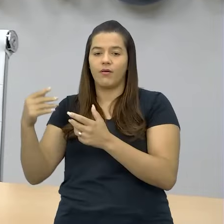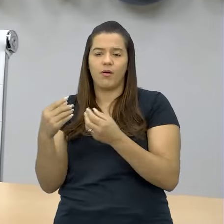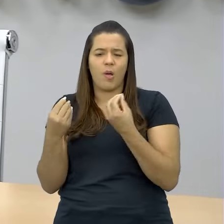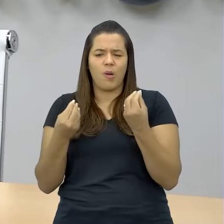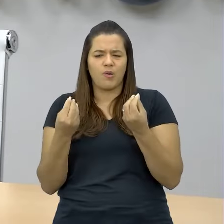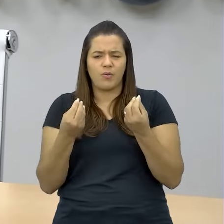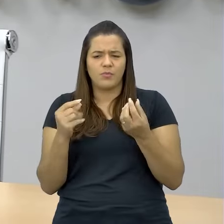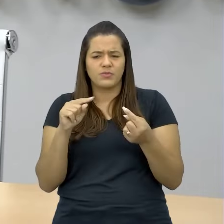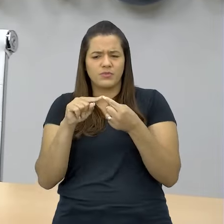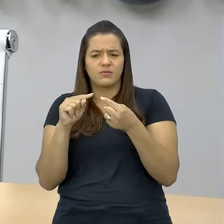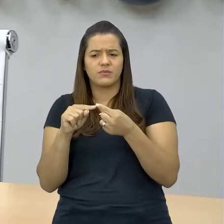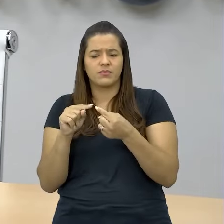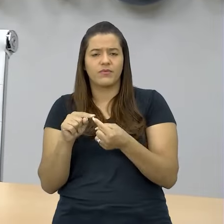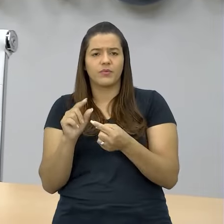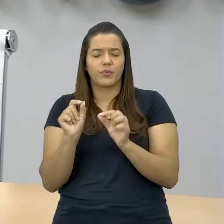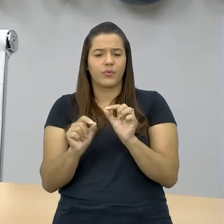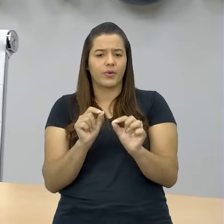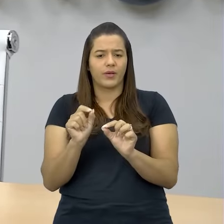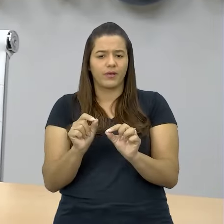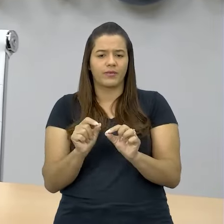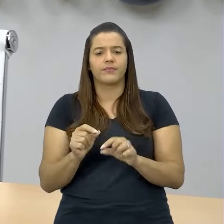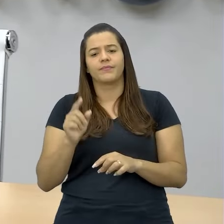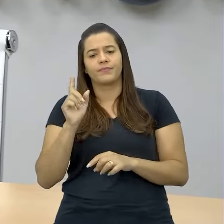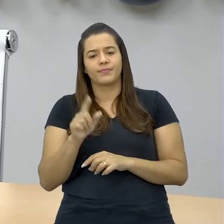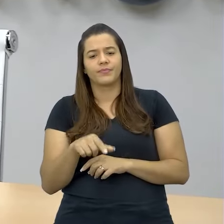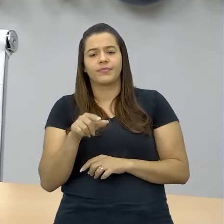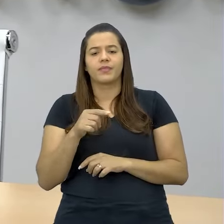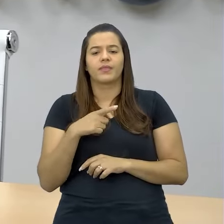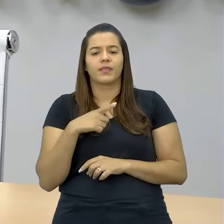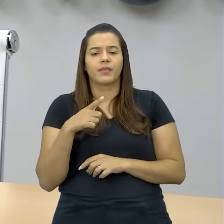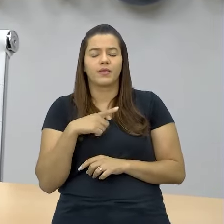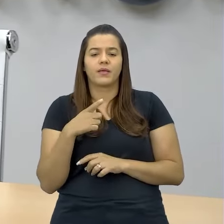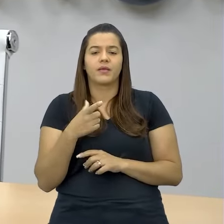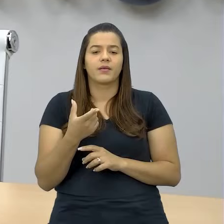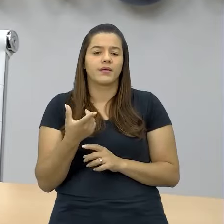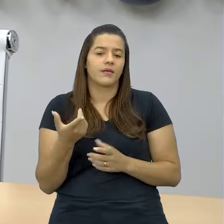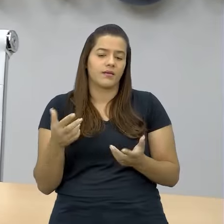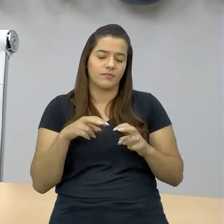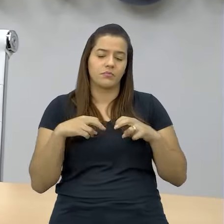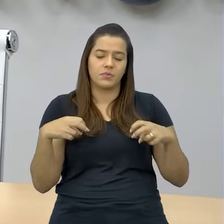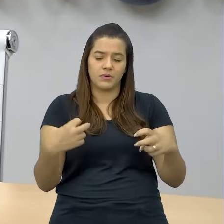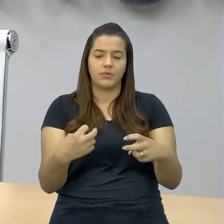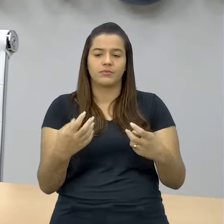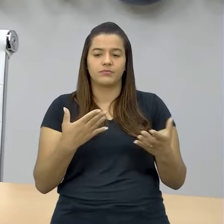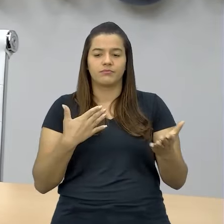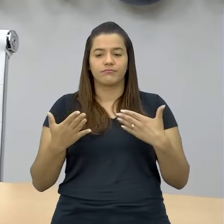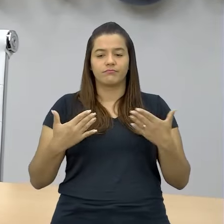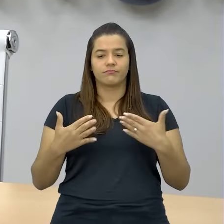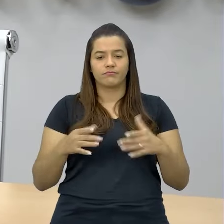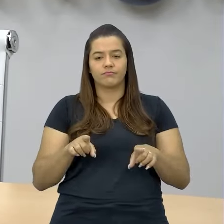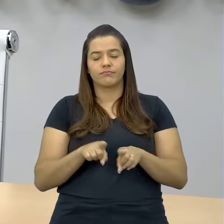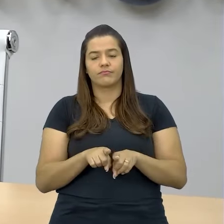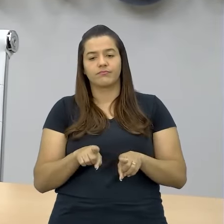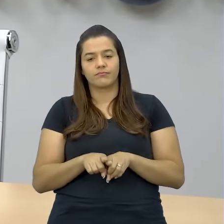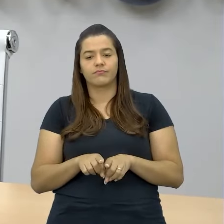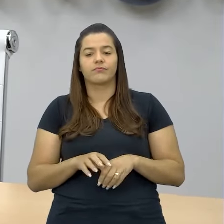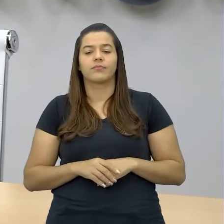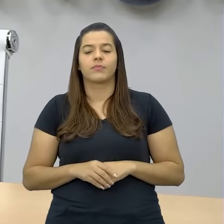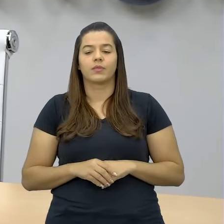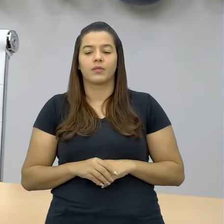Então, agora, lá tinha uma roda de conversa, aqui também tem uma roda de conversa, aqui também